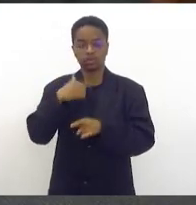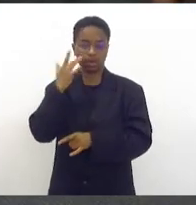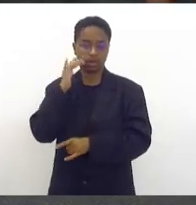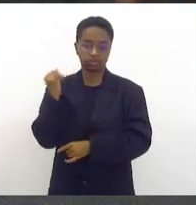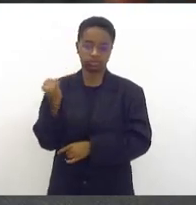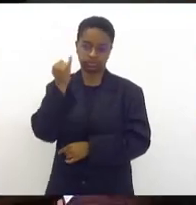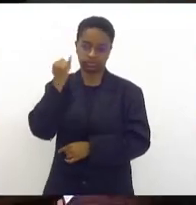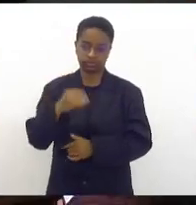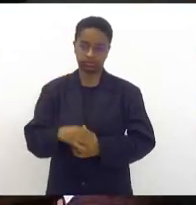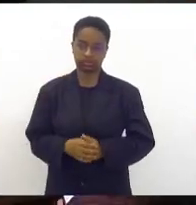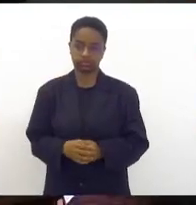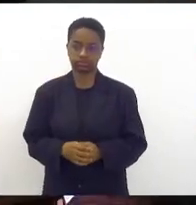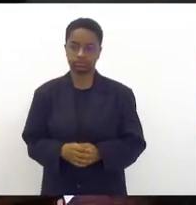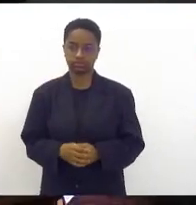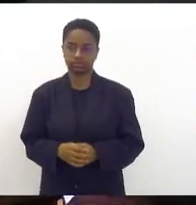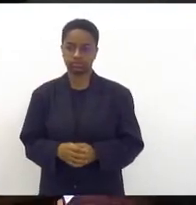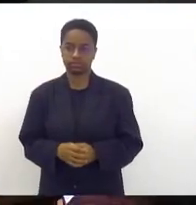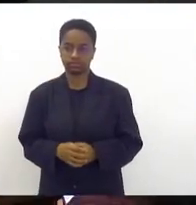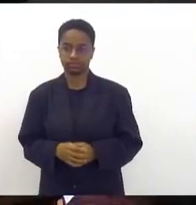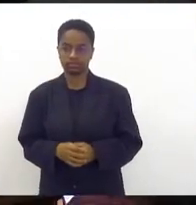meritórios.